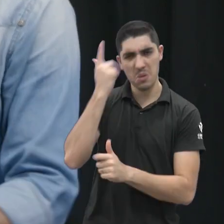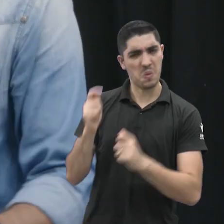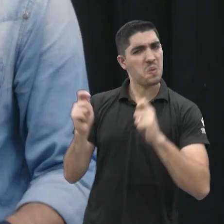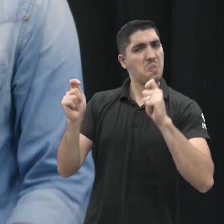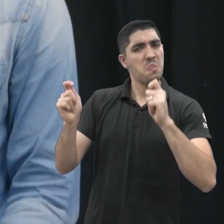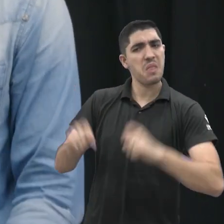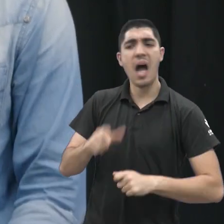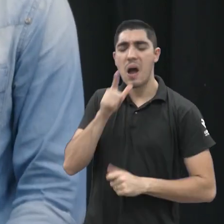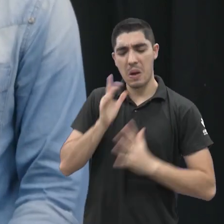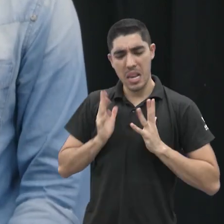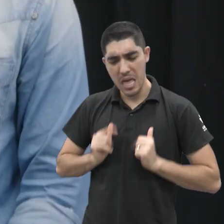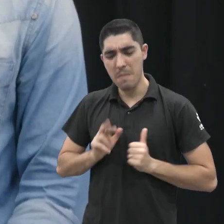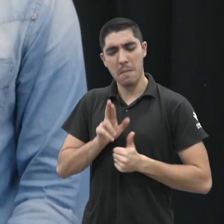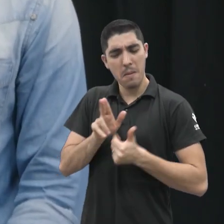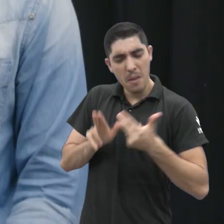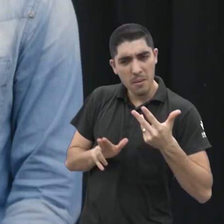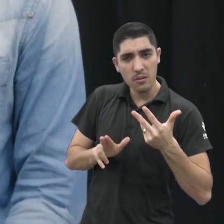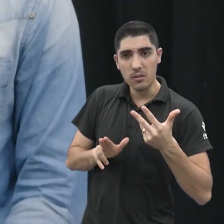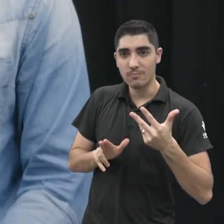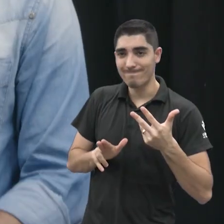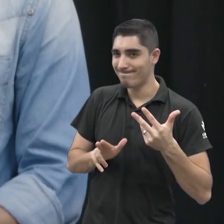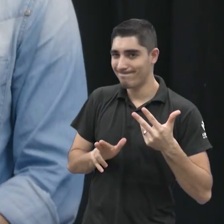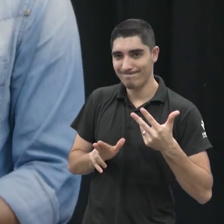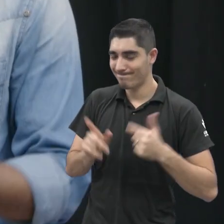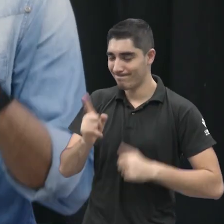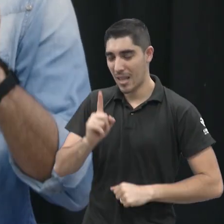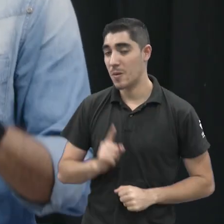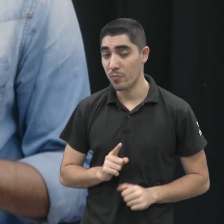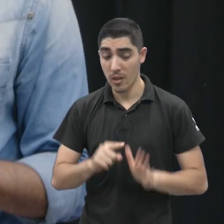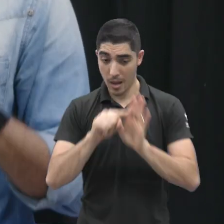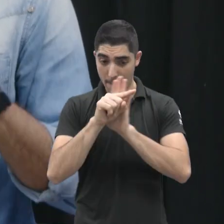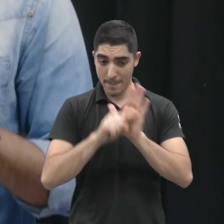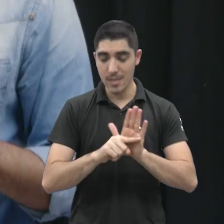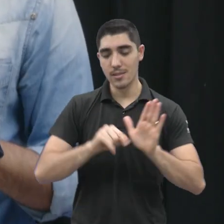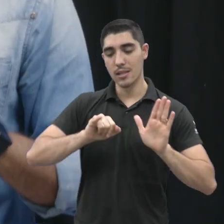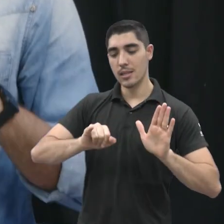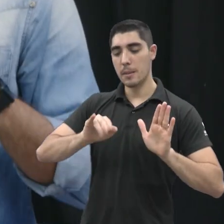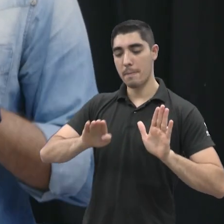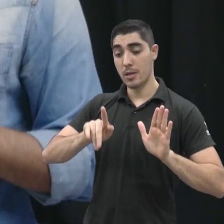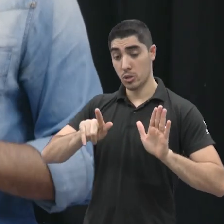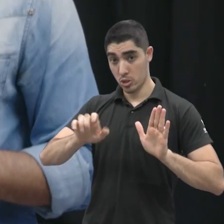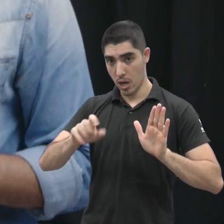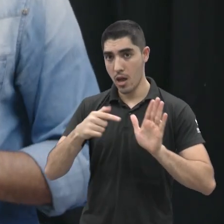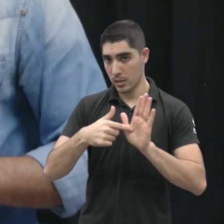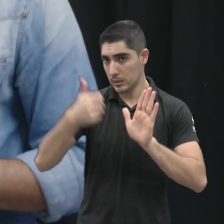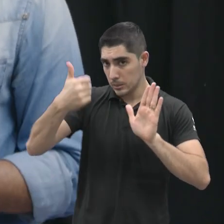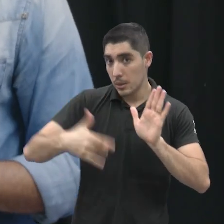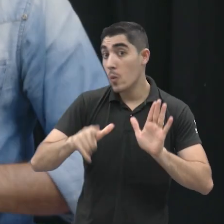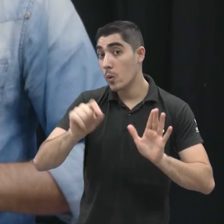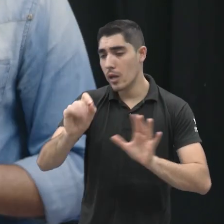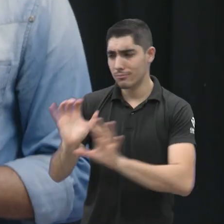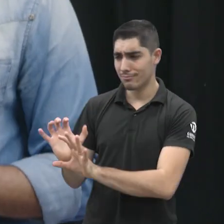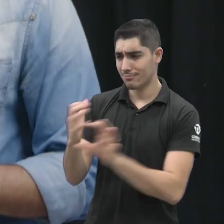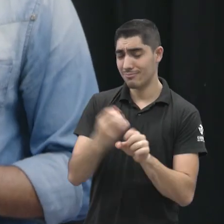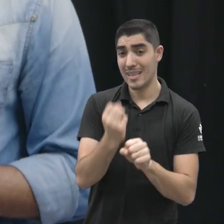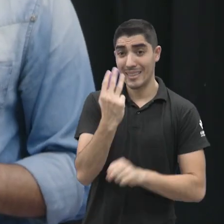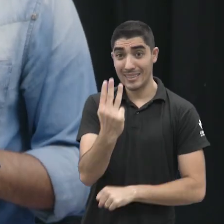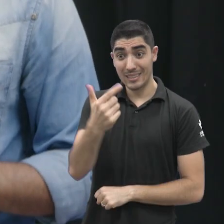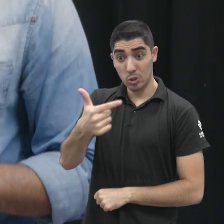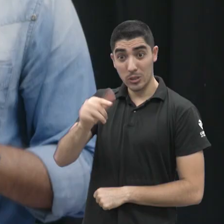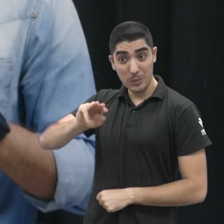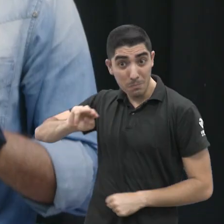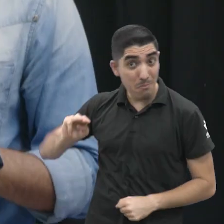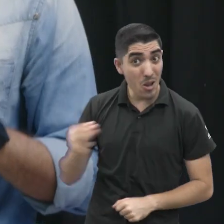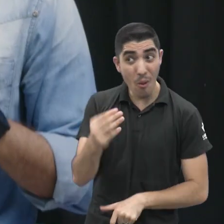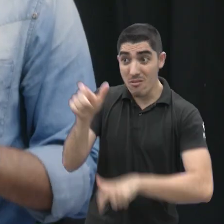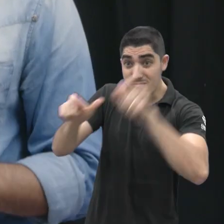não é muito bem isso, viu? Segundo o IBGE, 32 milhões de pessoas vivem sem